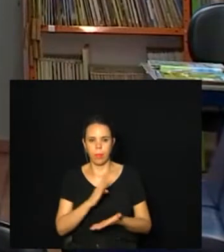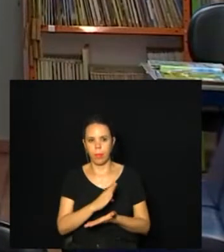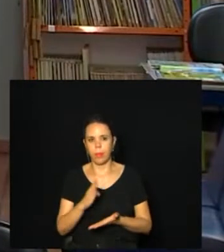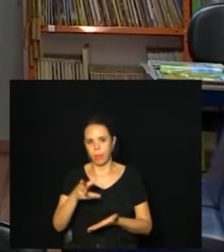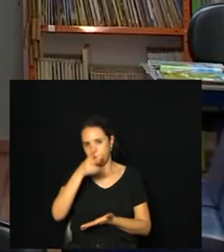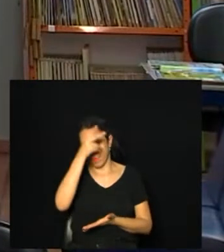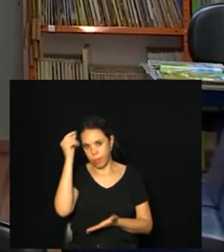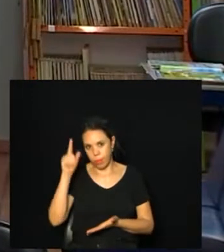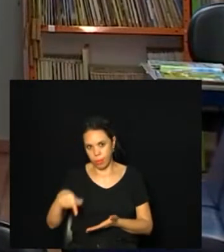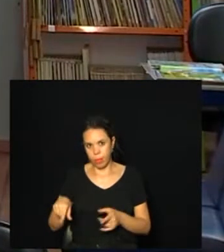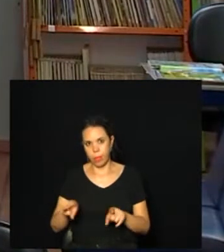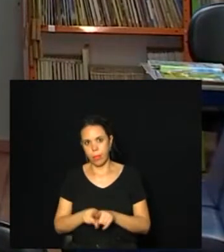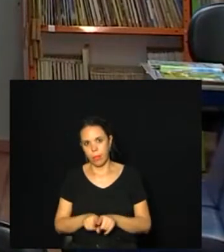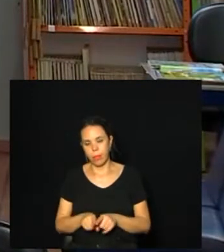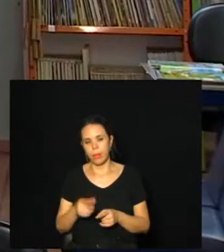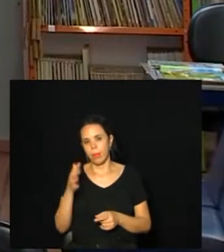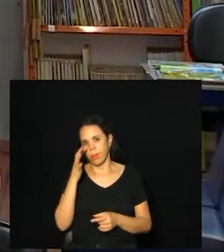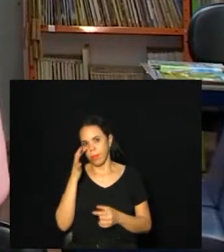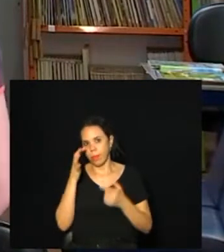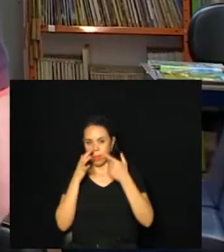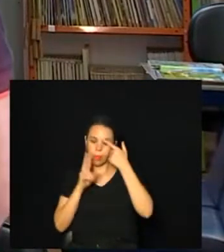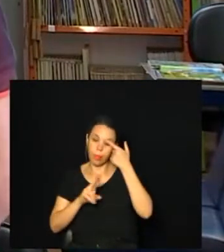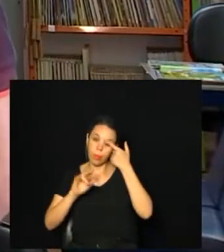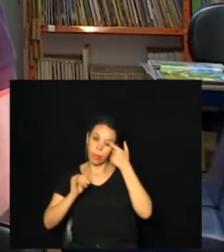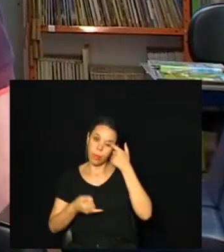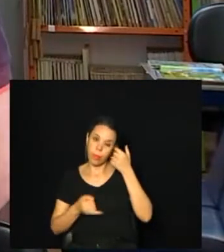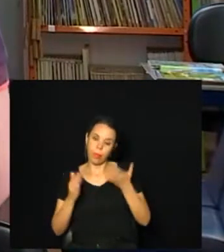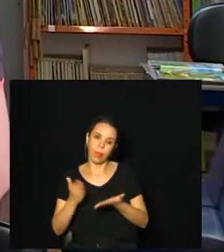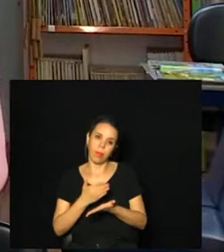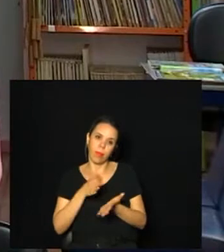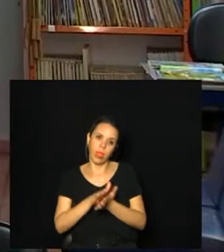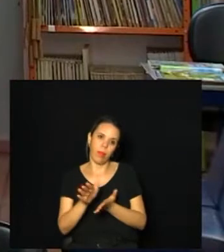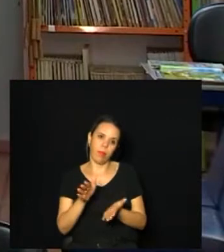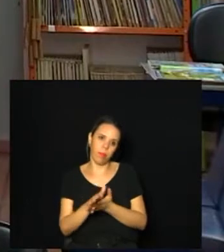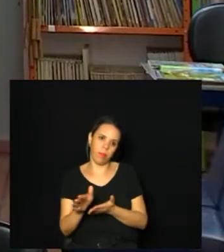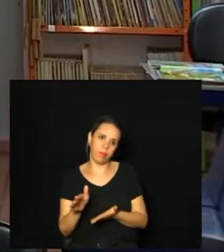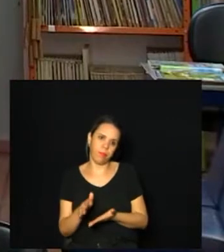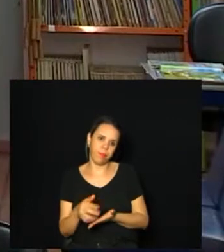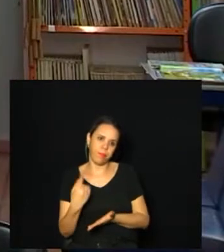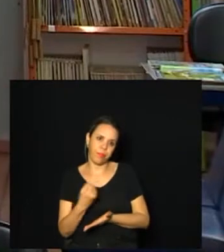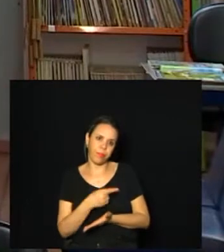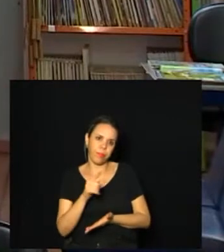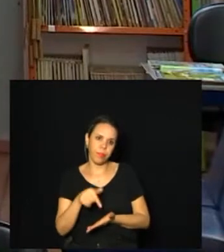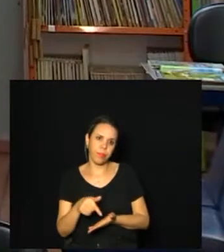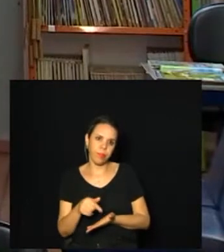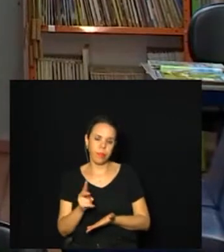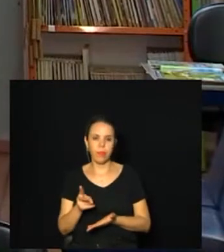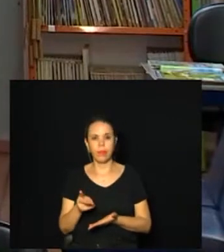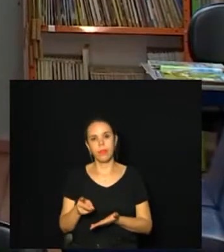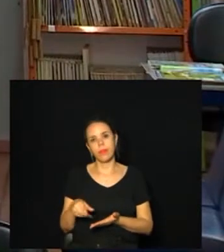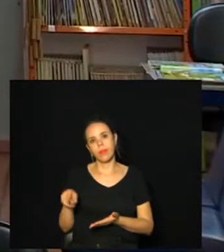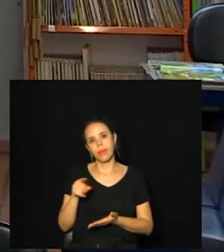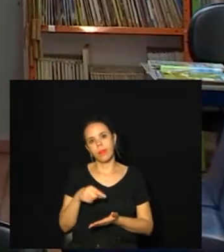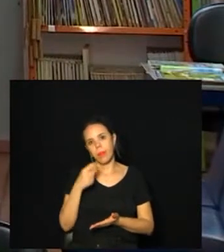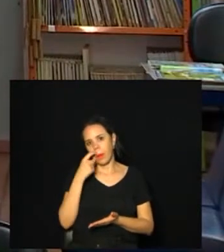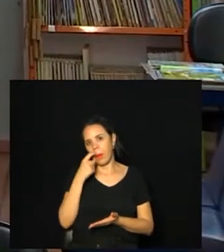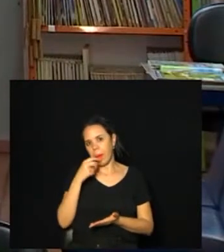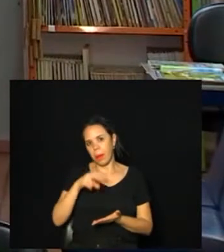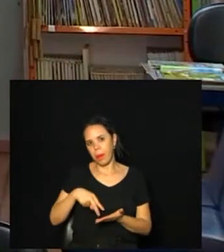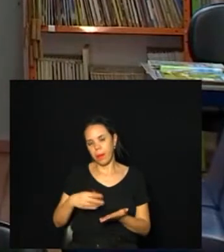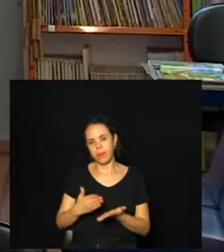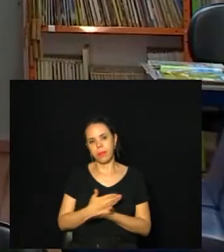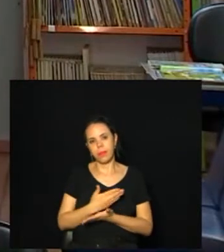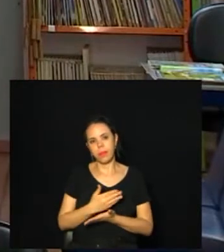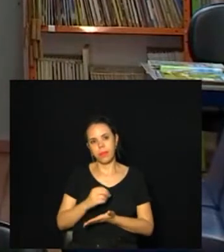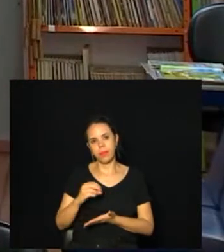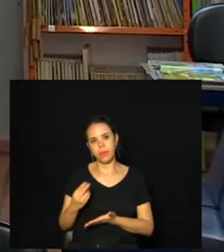pública. Ele também admira e utiliza os livros impressos. Então, para nós, seja você lendo no livro